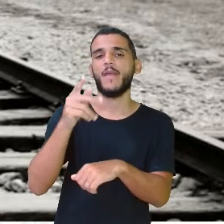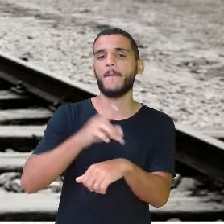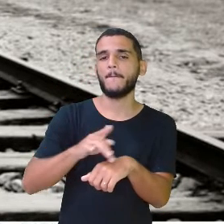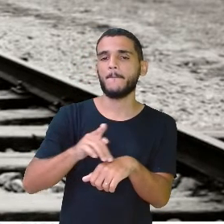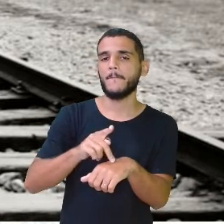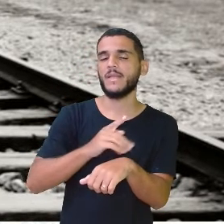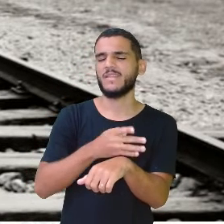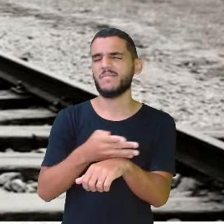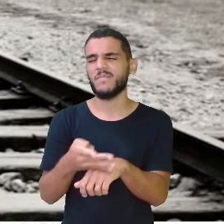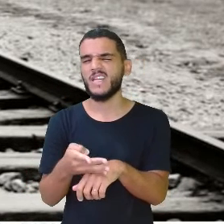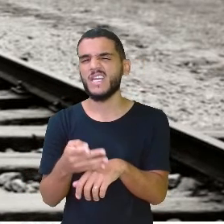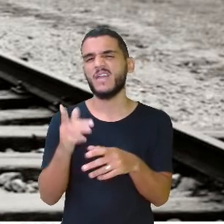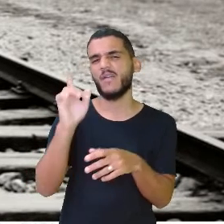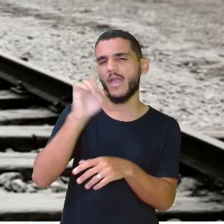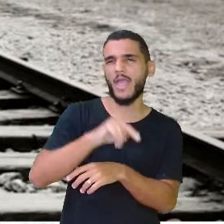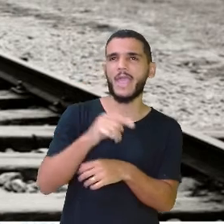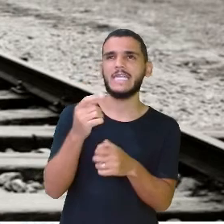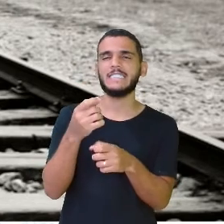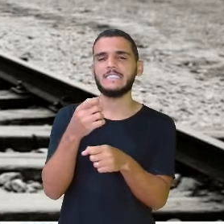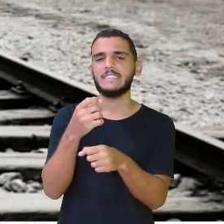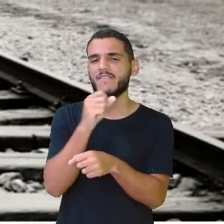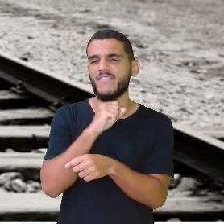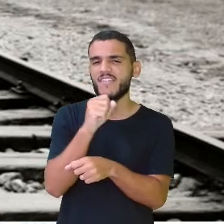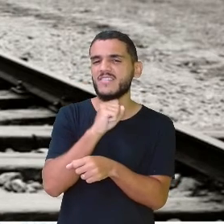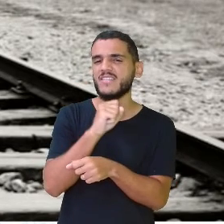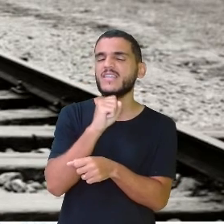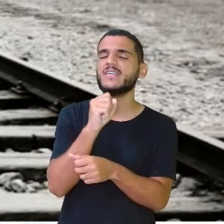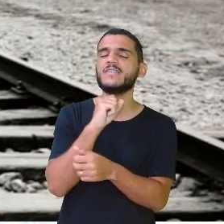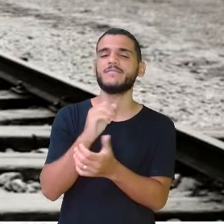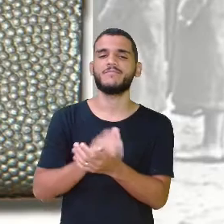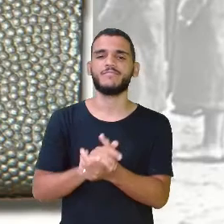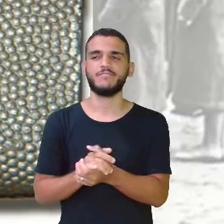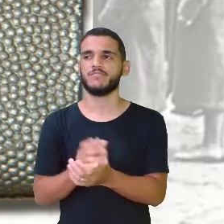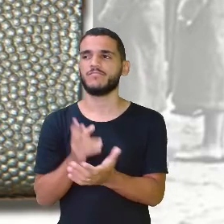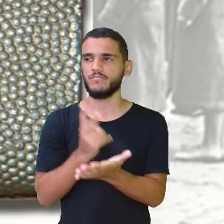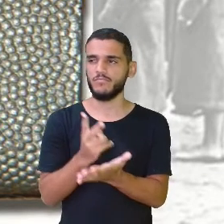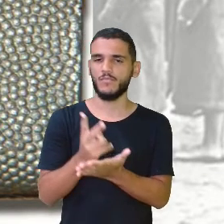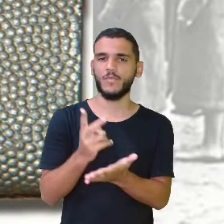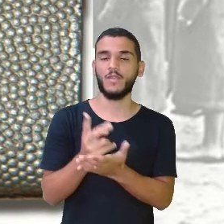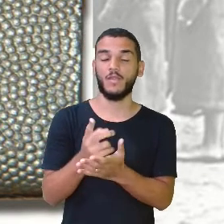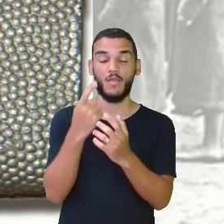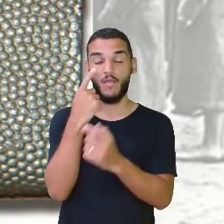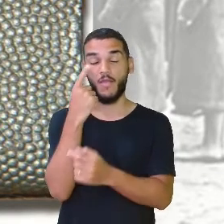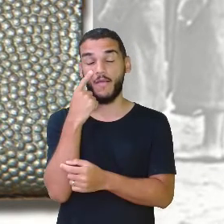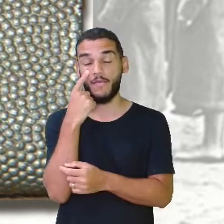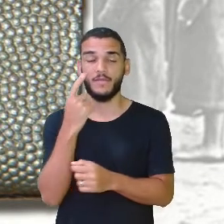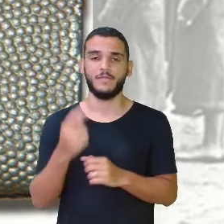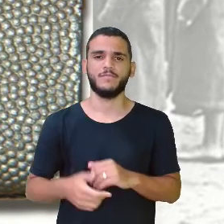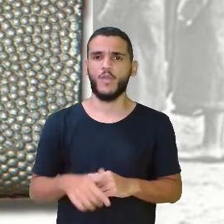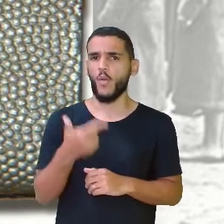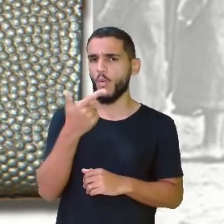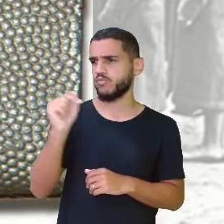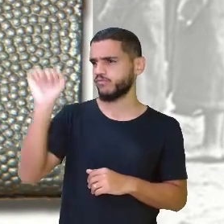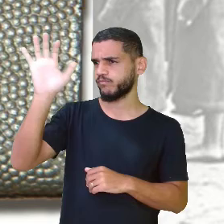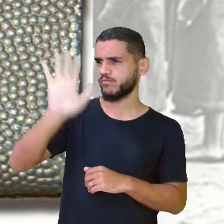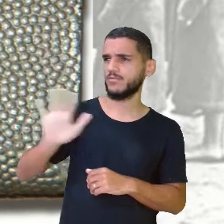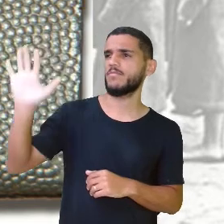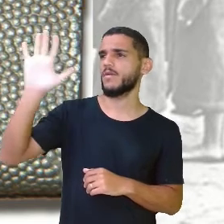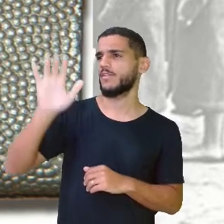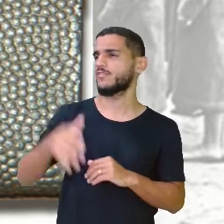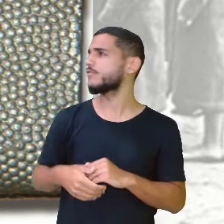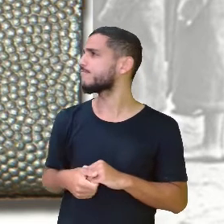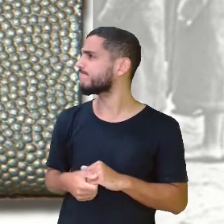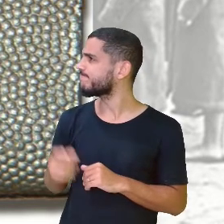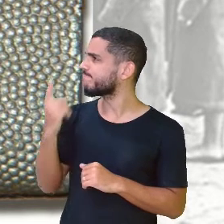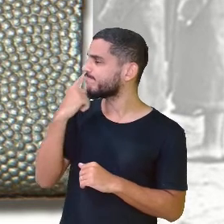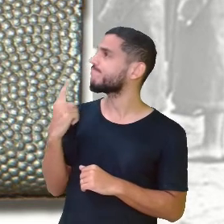pode deduzir que é uma imagem mais antiga, Mas vamos continuar observando aqui. Aí é uma outra imagem,